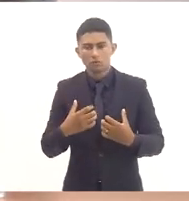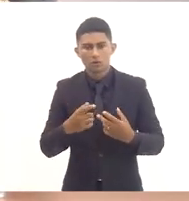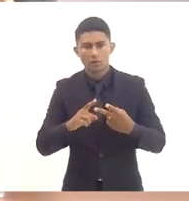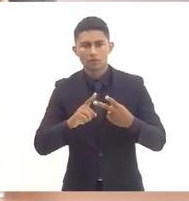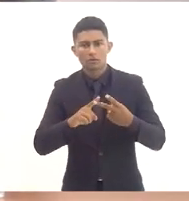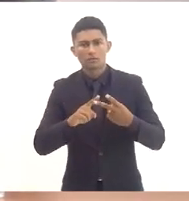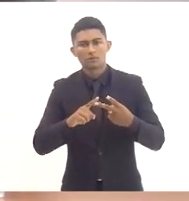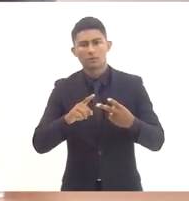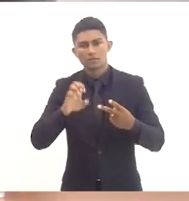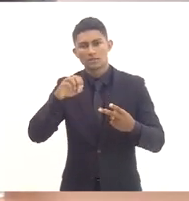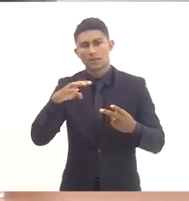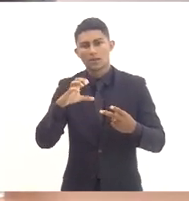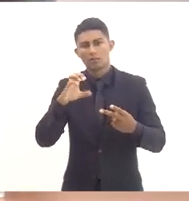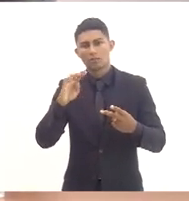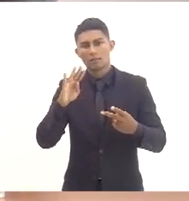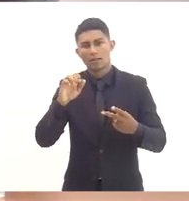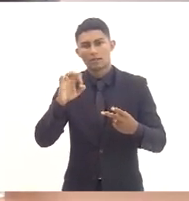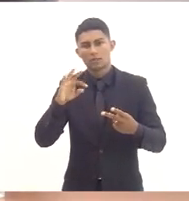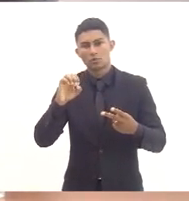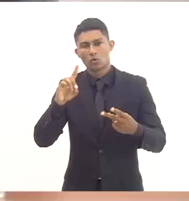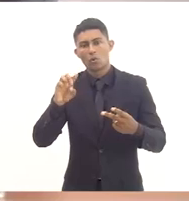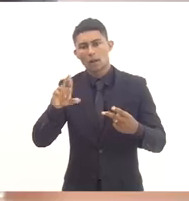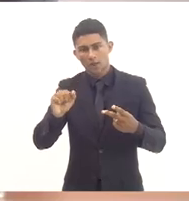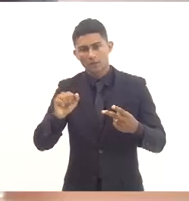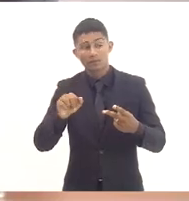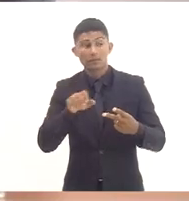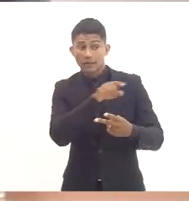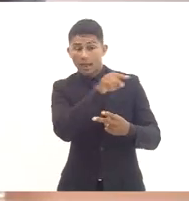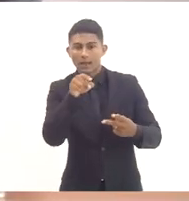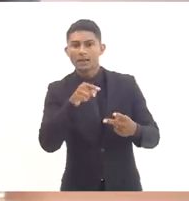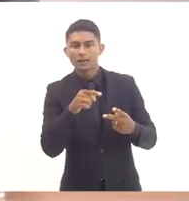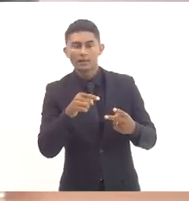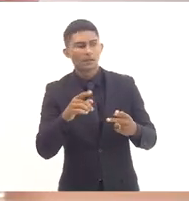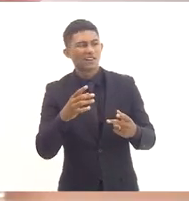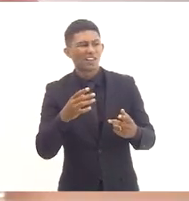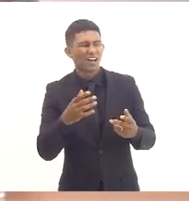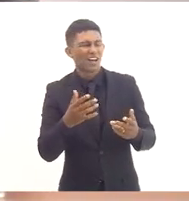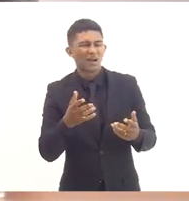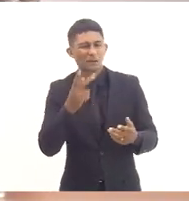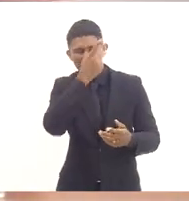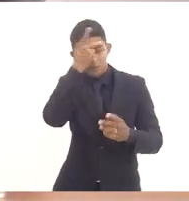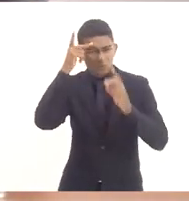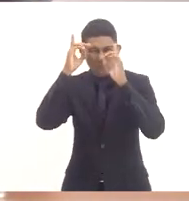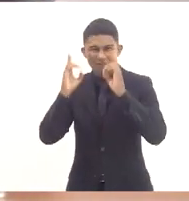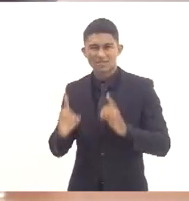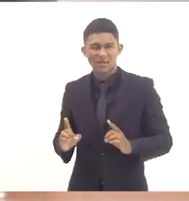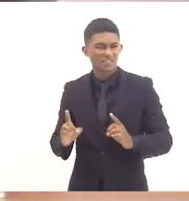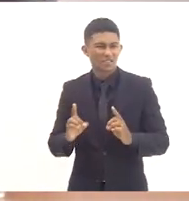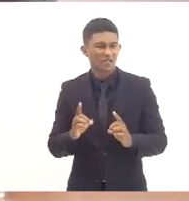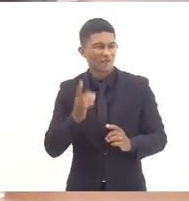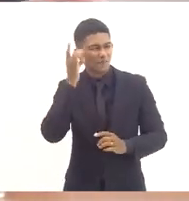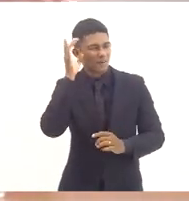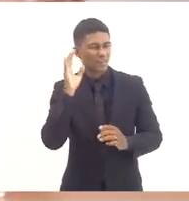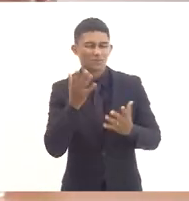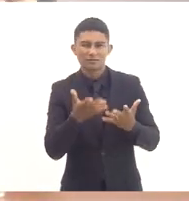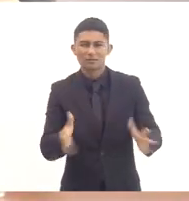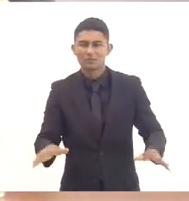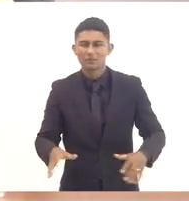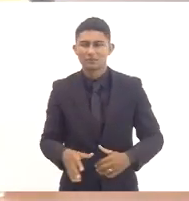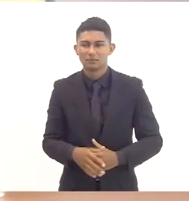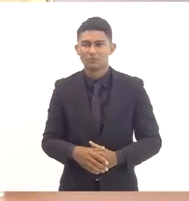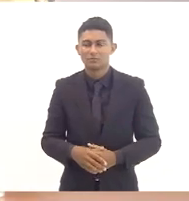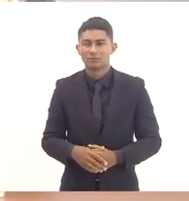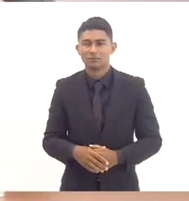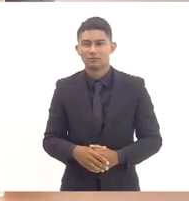então só que eles fazem associação para dificultar Por quê Por quê que Vai facilitar a vida do dele frente mas ele porta de 20 lutar né